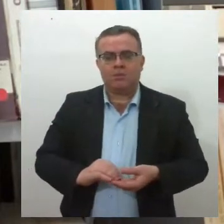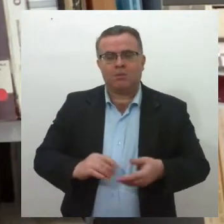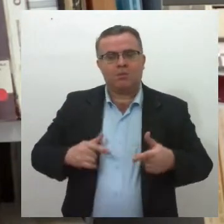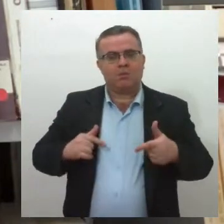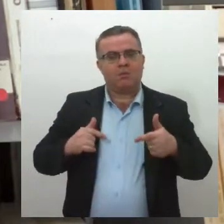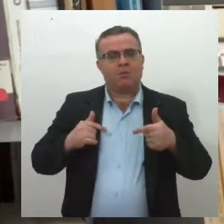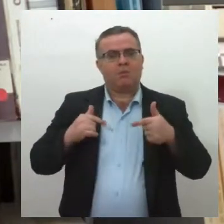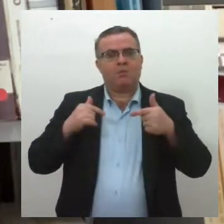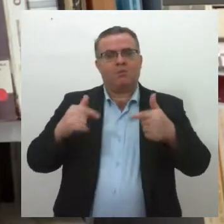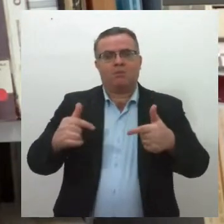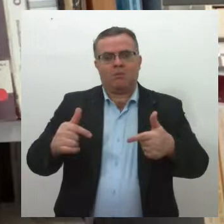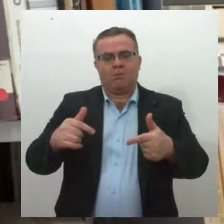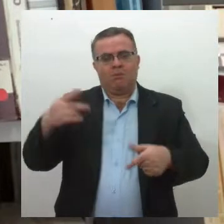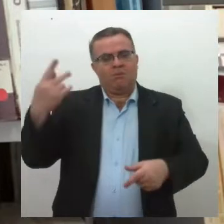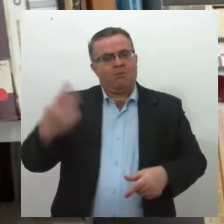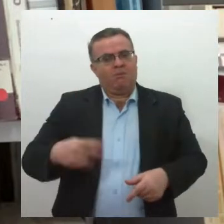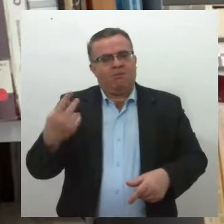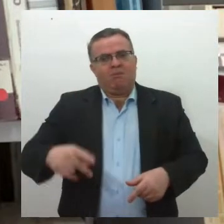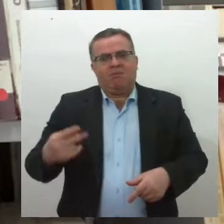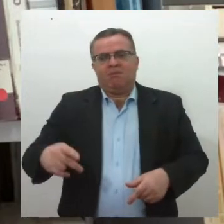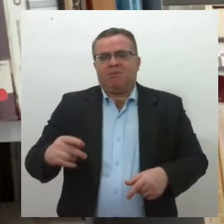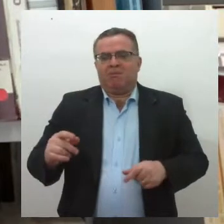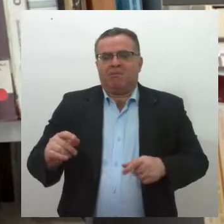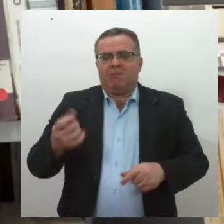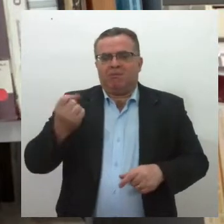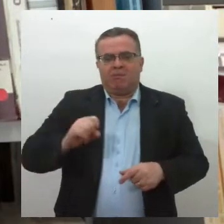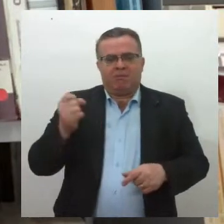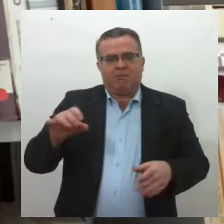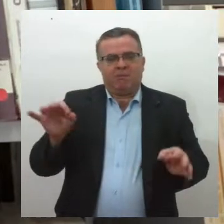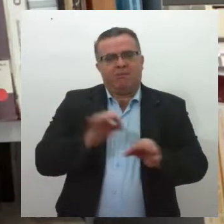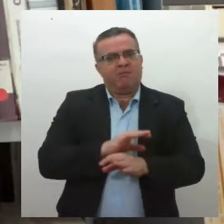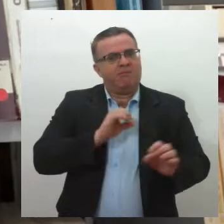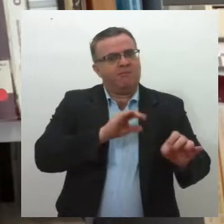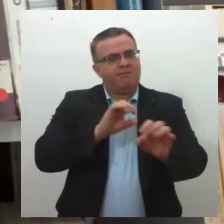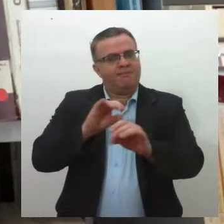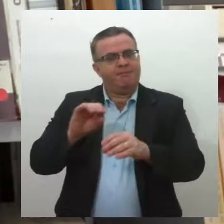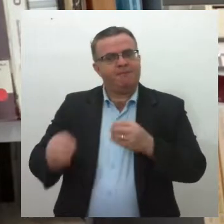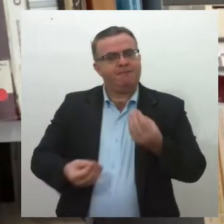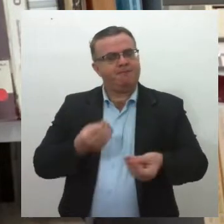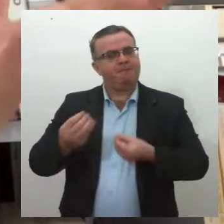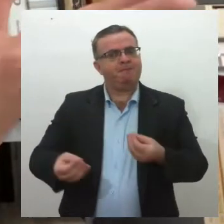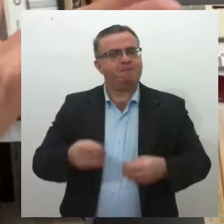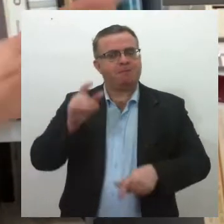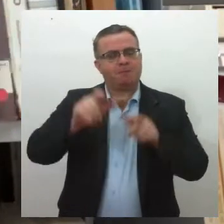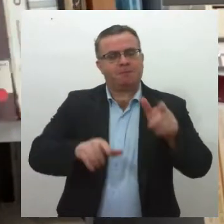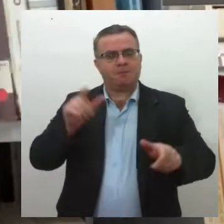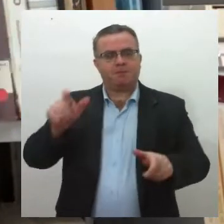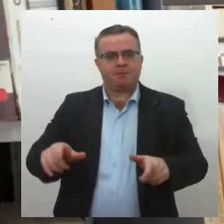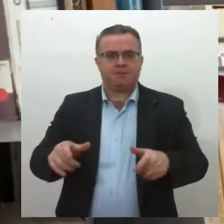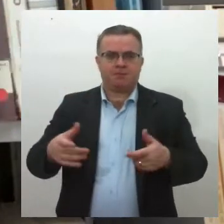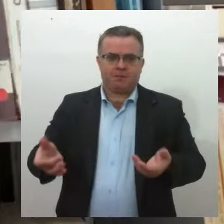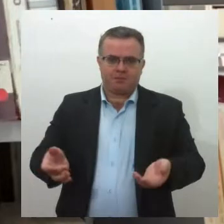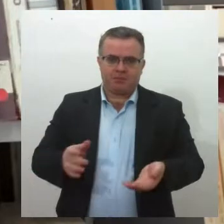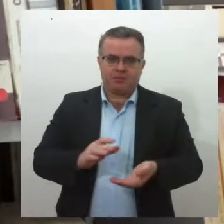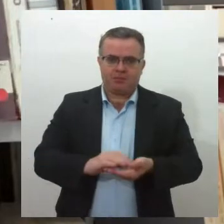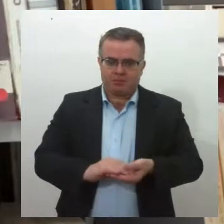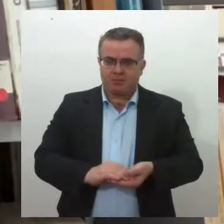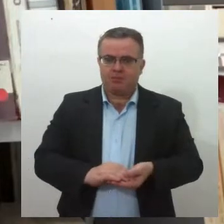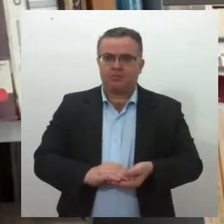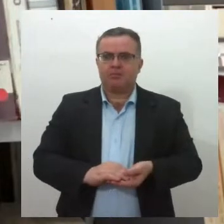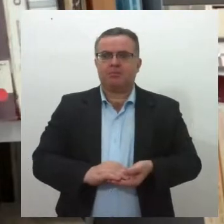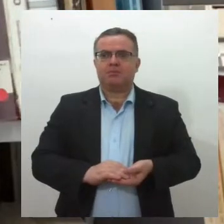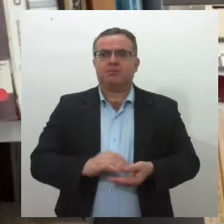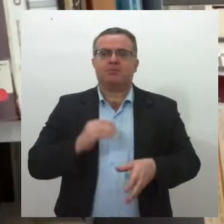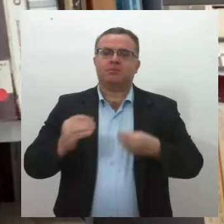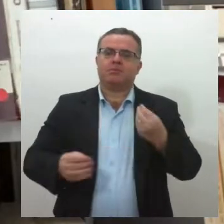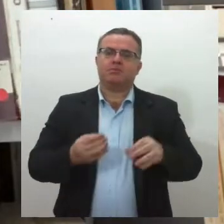da nascente República Sergipana educar, não é, os seus cidadãos republicanos agora. Não mais